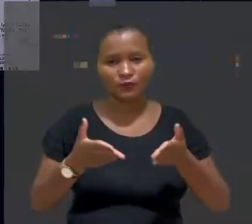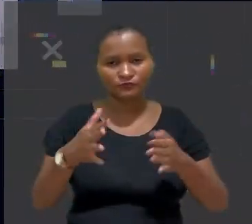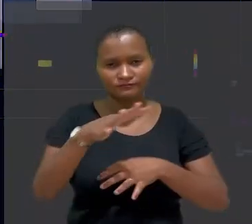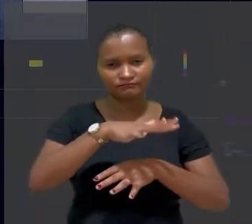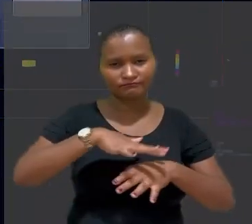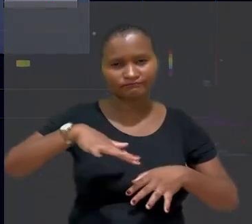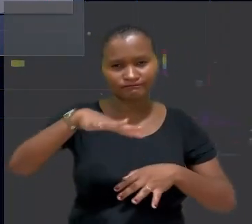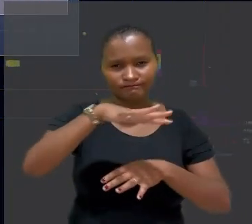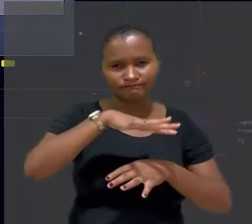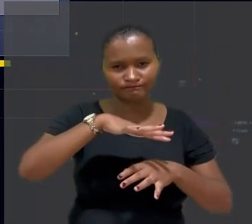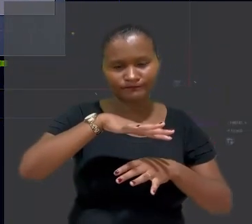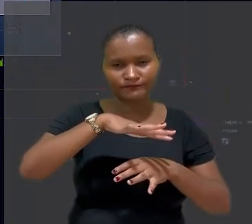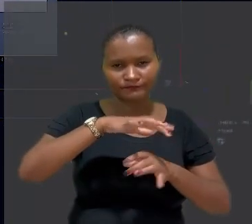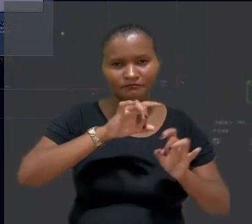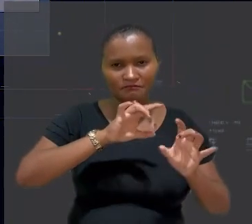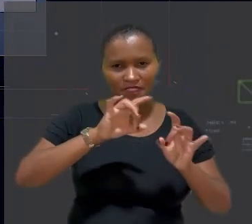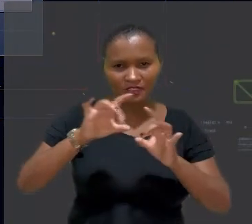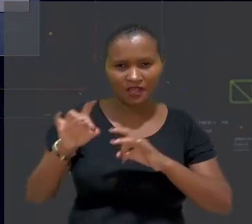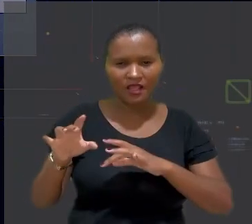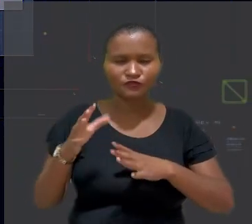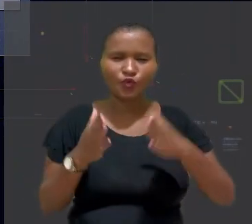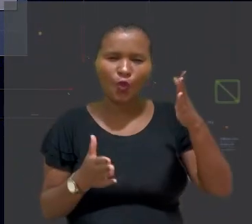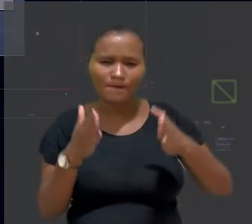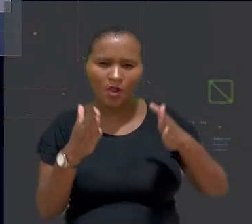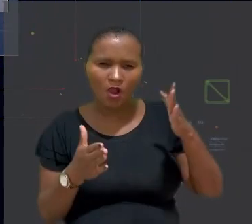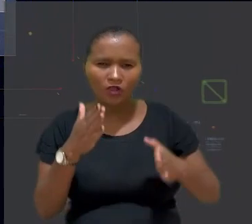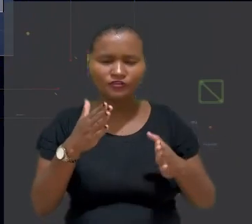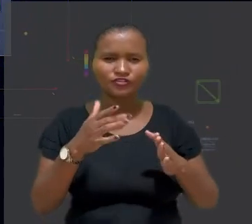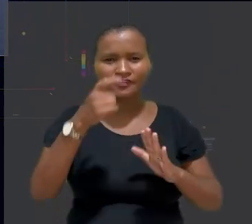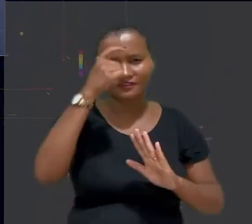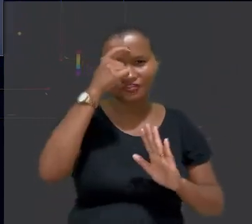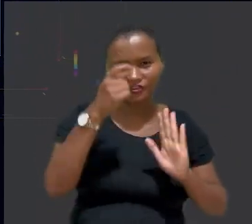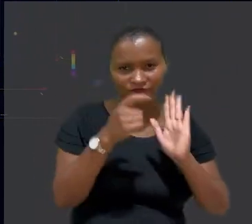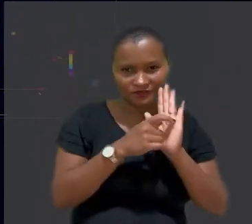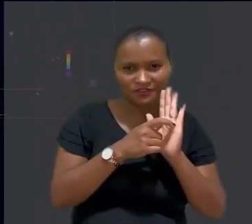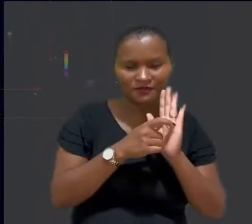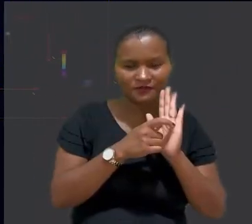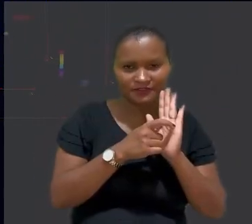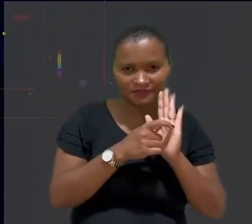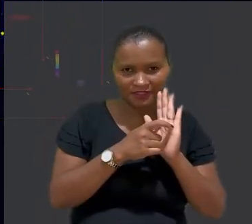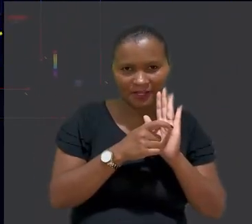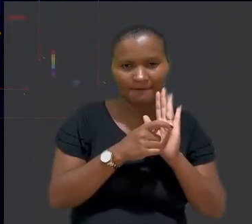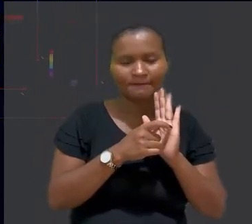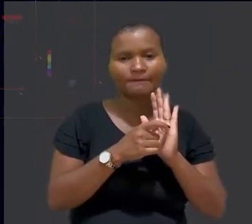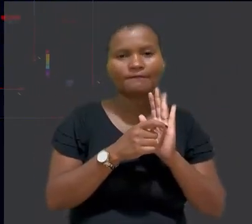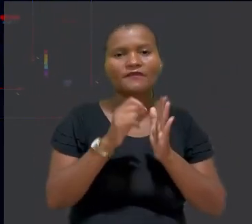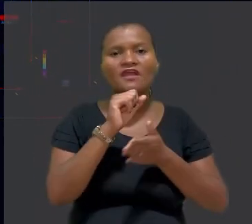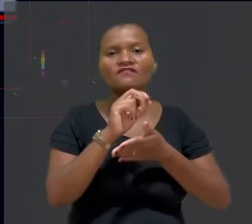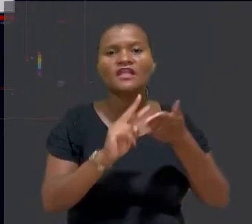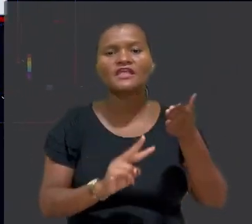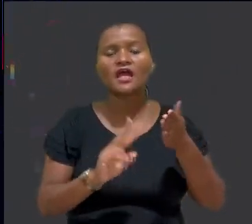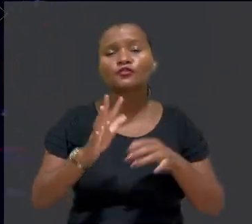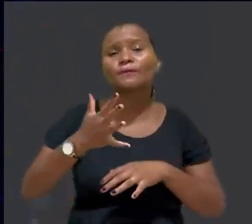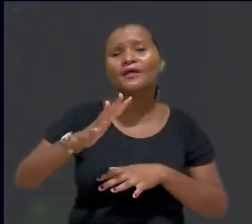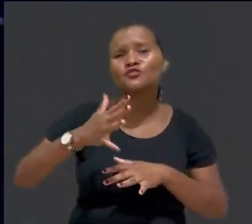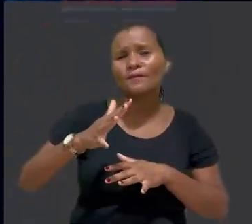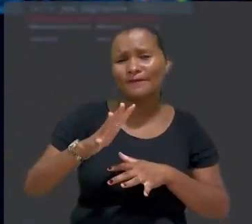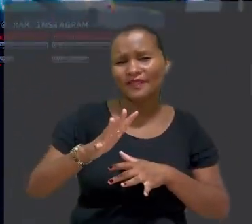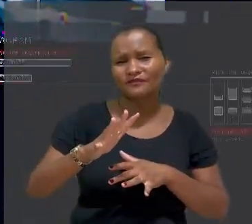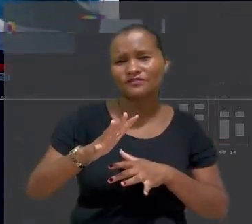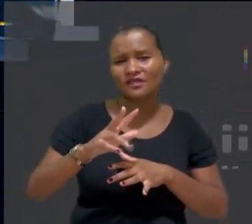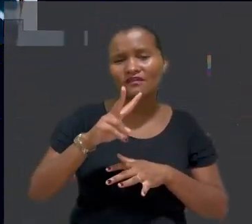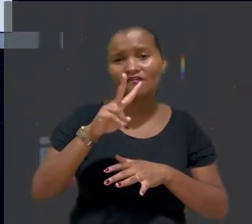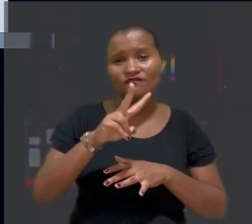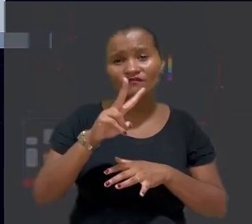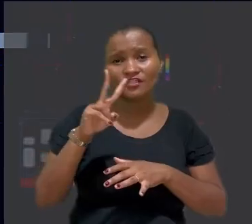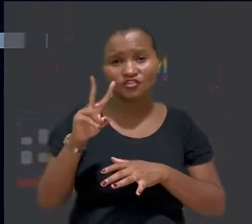Hoje o mercado, de robótica e de inteligência artificial, ele está avaliado em